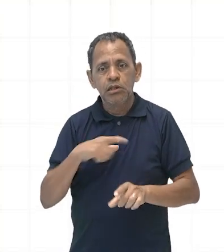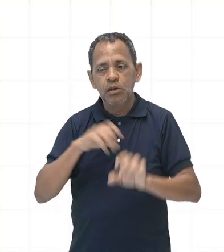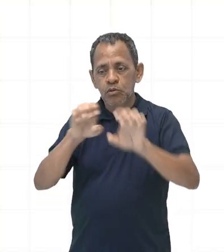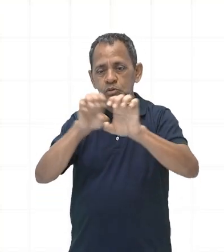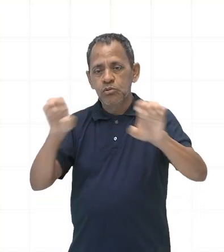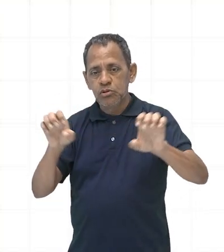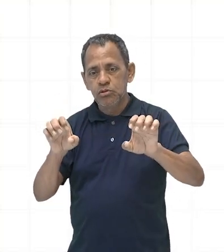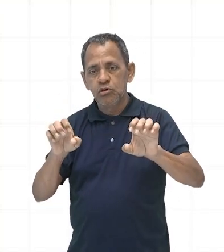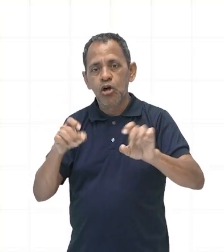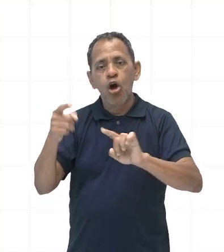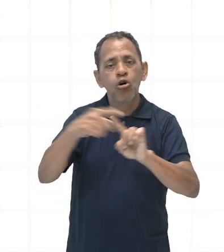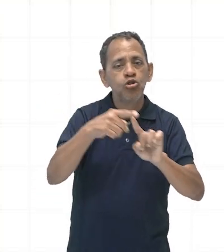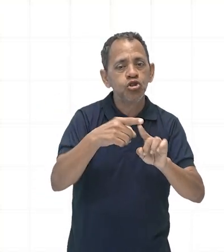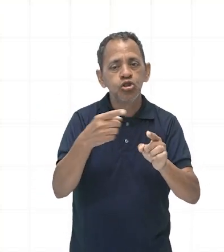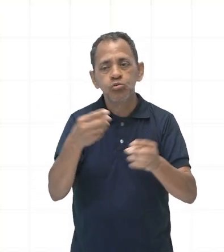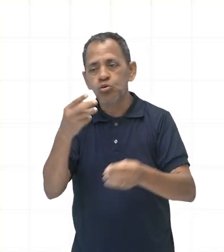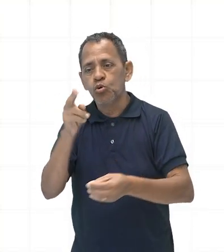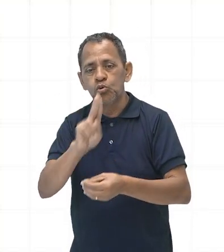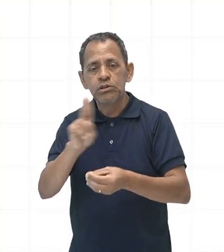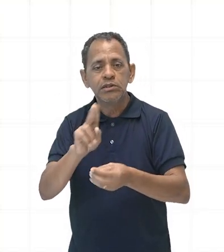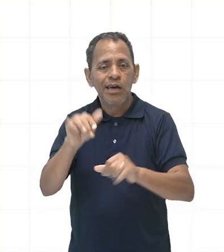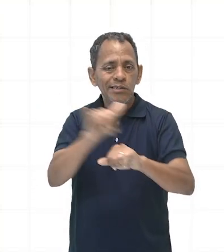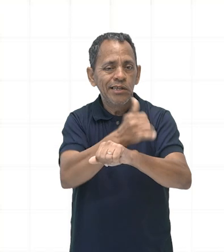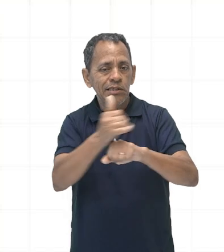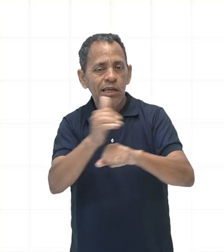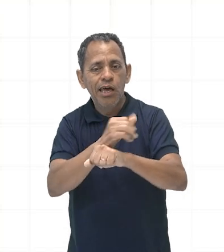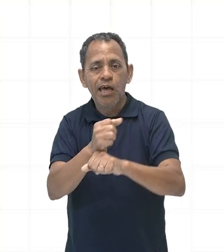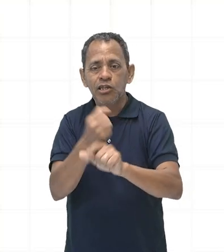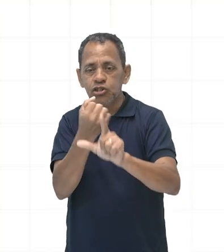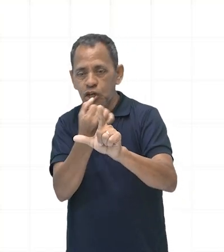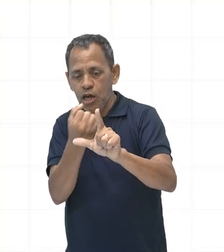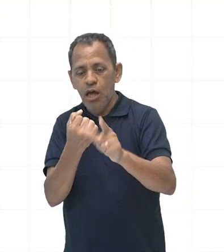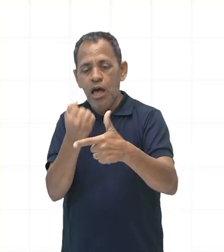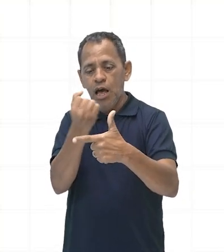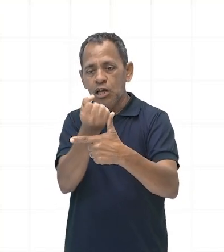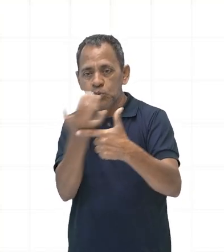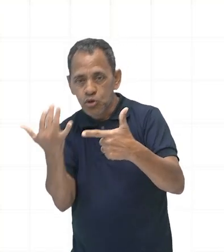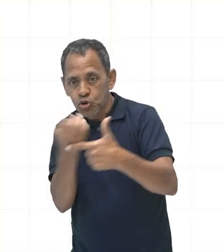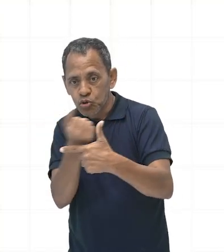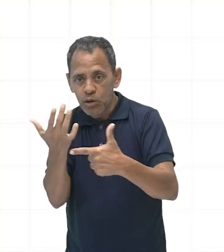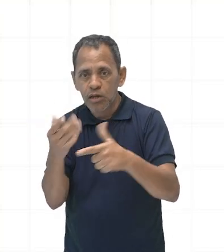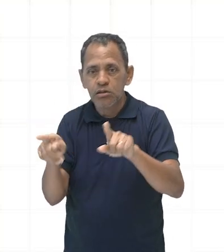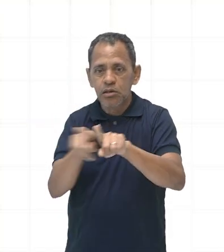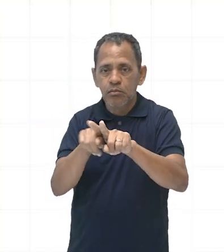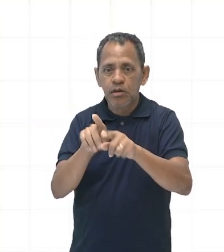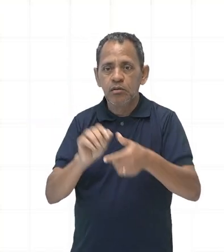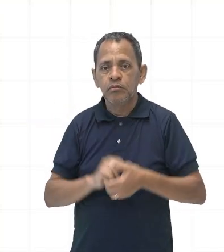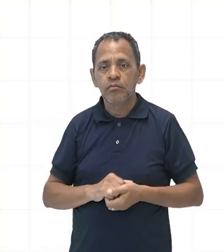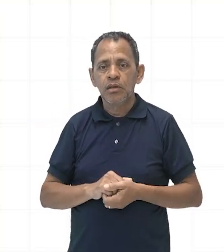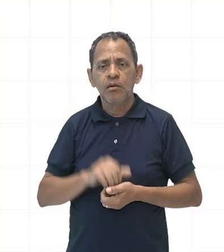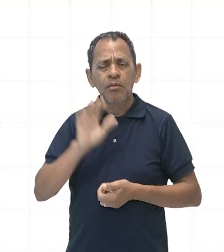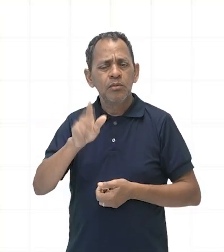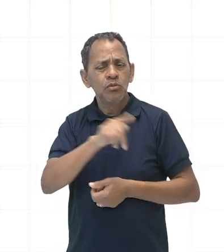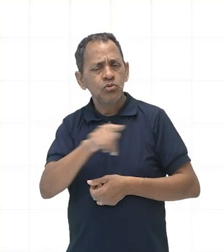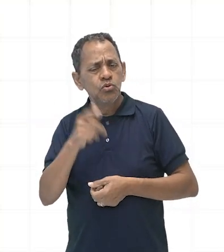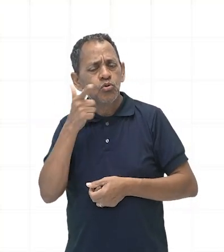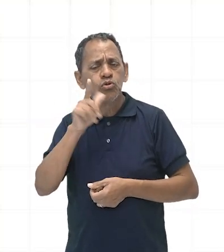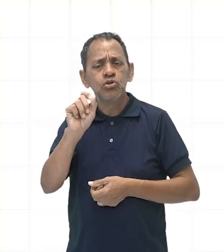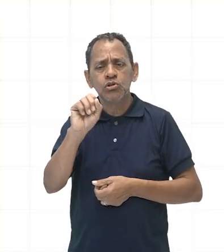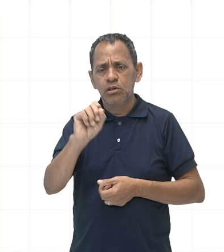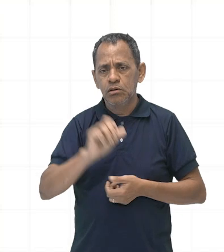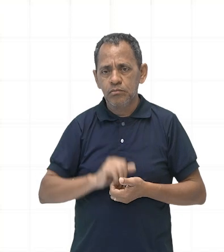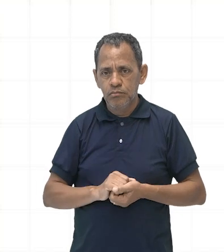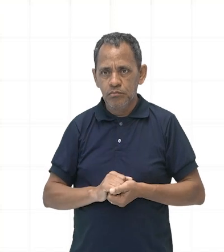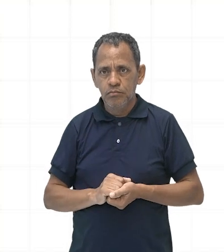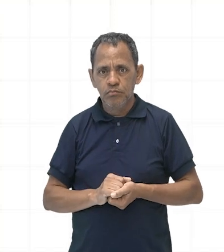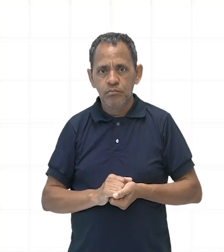é uma forma de fatorar expressões algébricas. Tá bom? Professor, e eu consigo